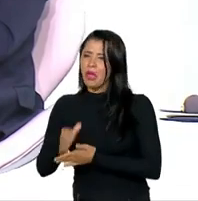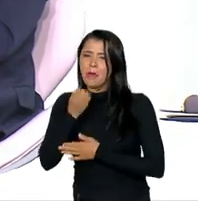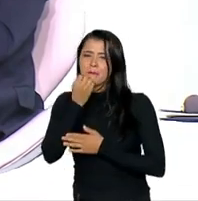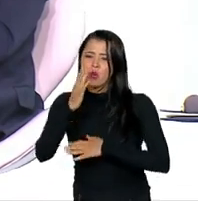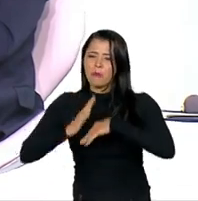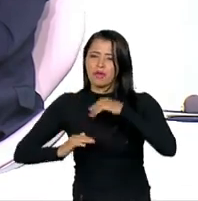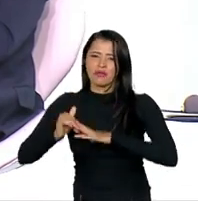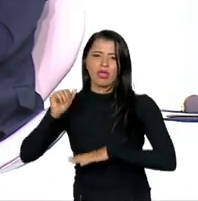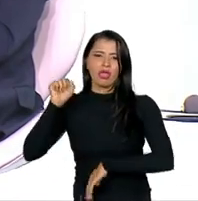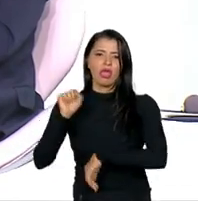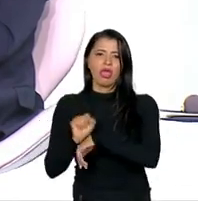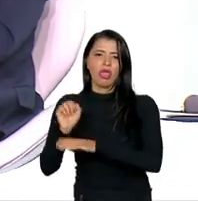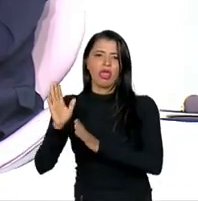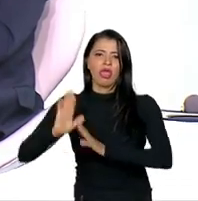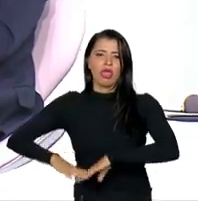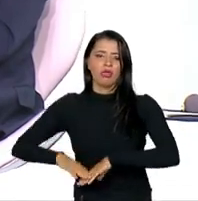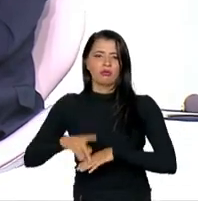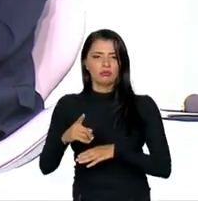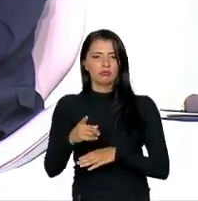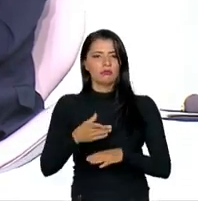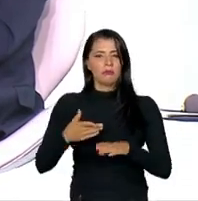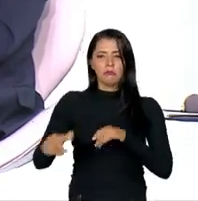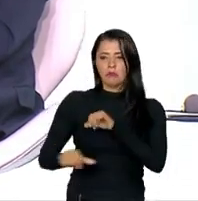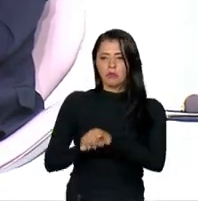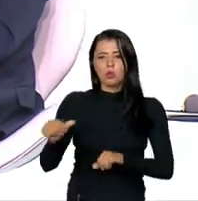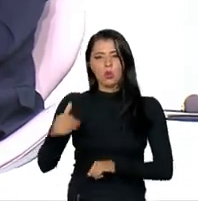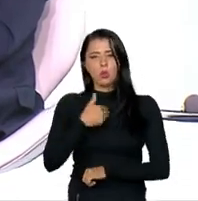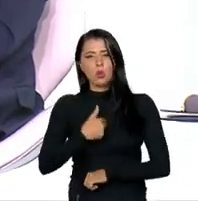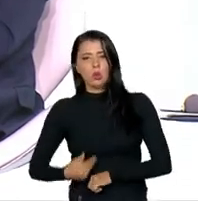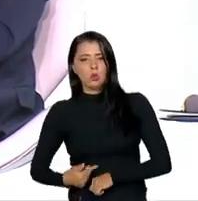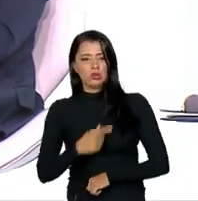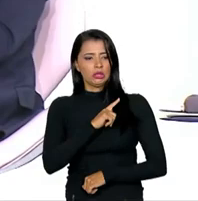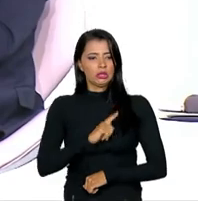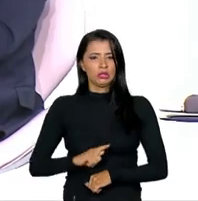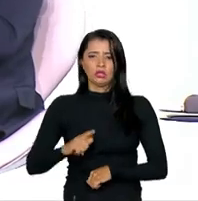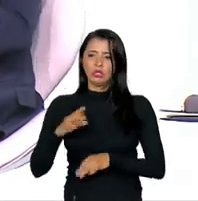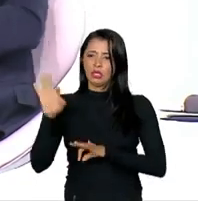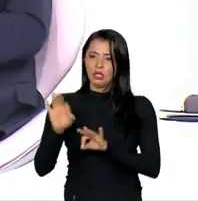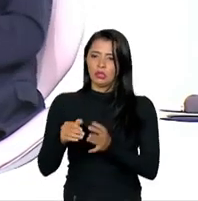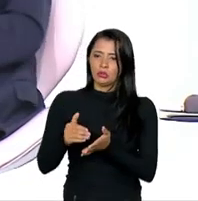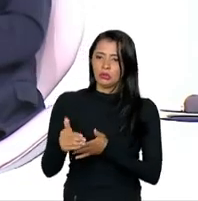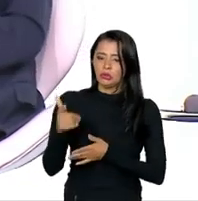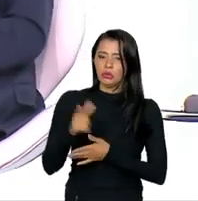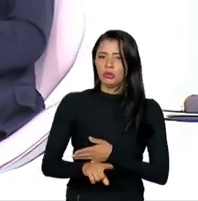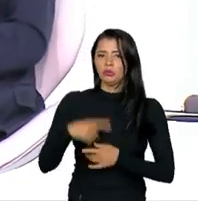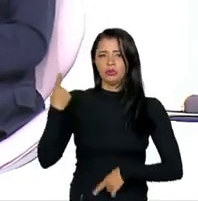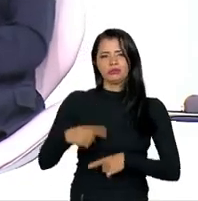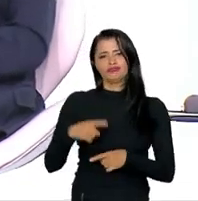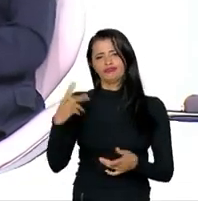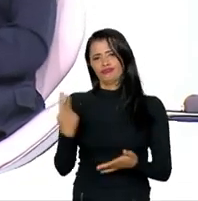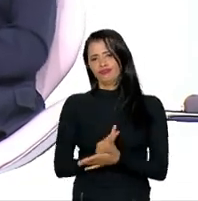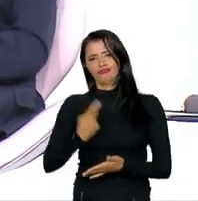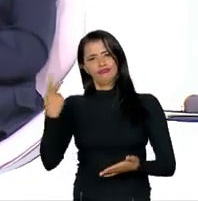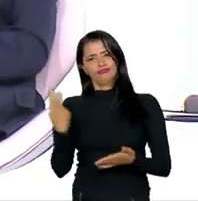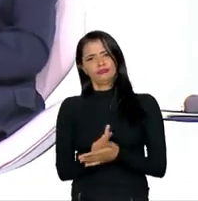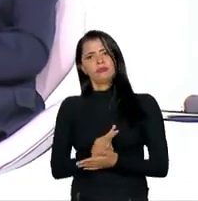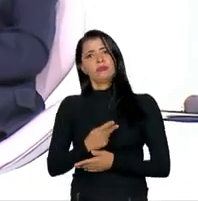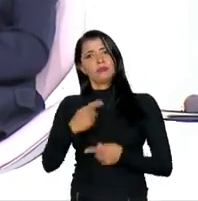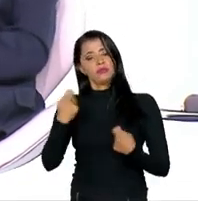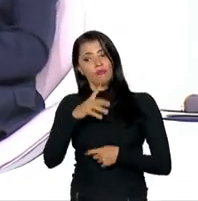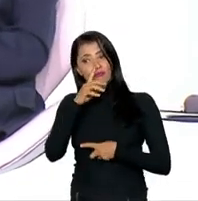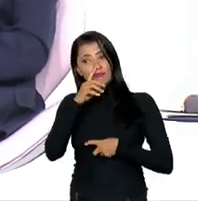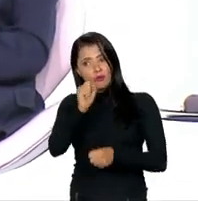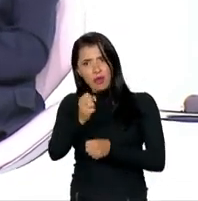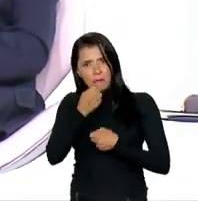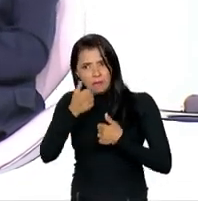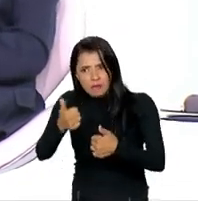práticas. Todo passa gestão, entra gestão, tem que começar um planejamento novo, tem que começar uma política nova. Está errado. Nós temos é que fortalecer aquilo